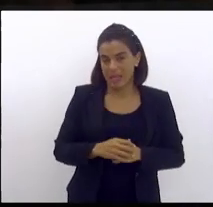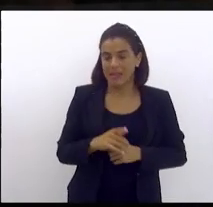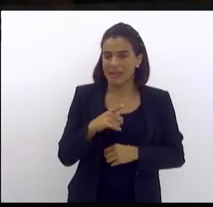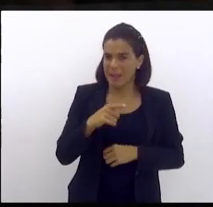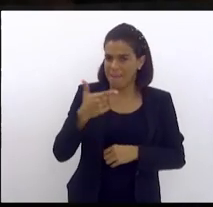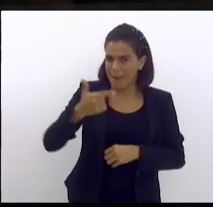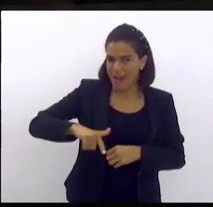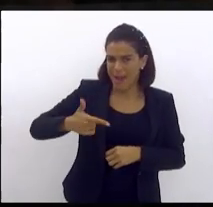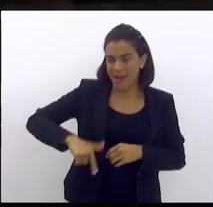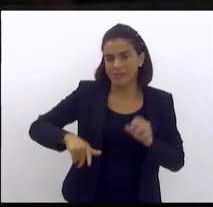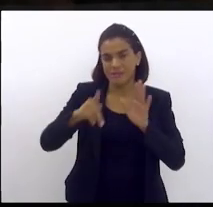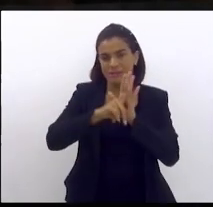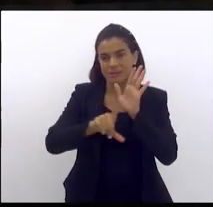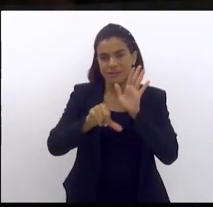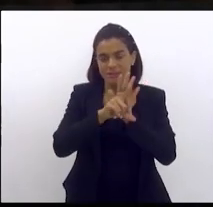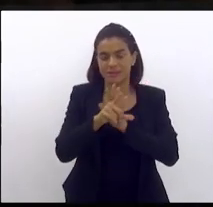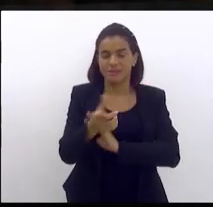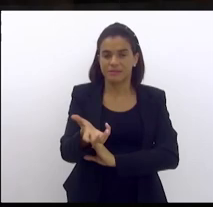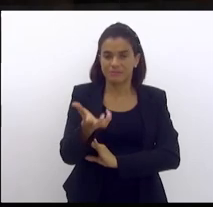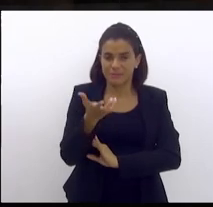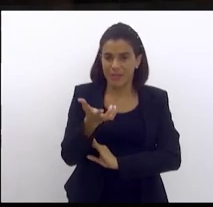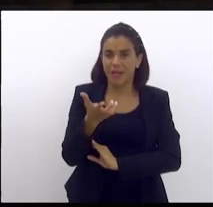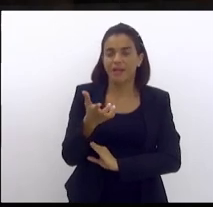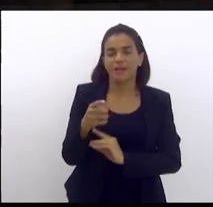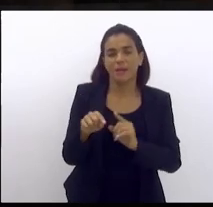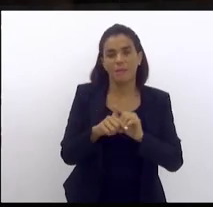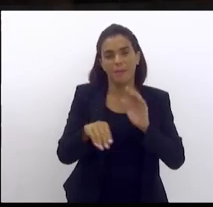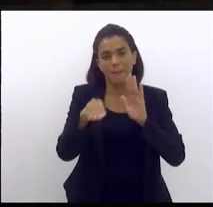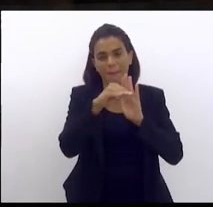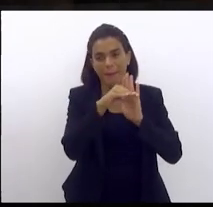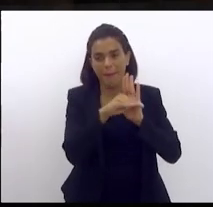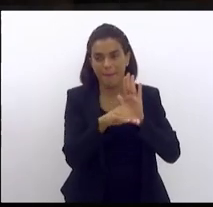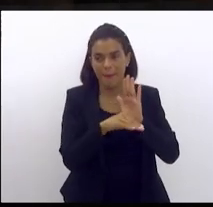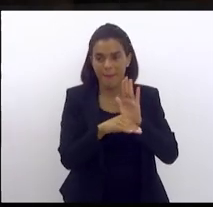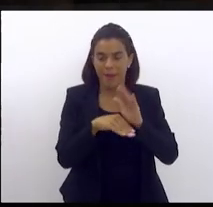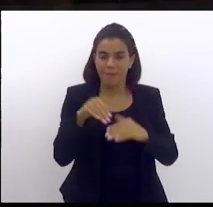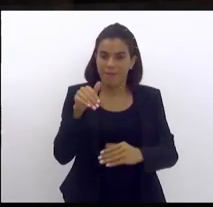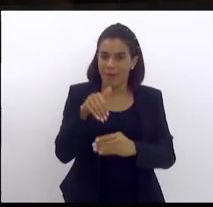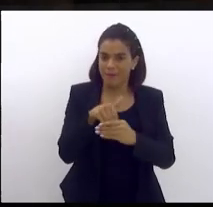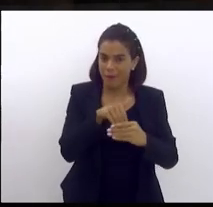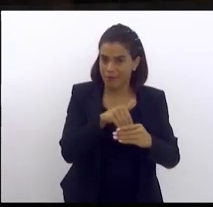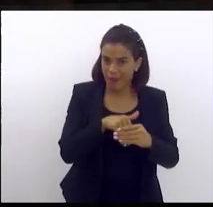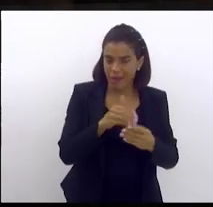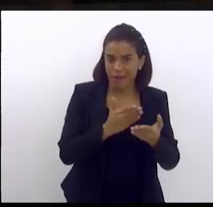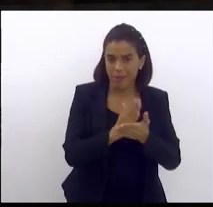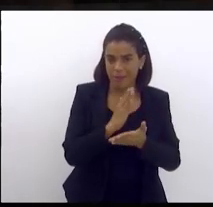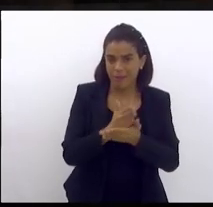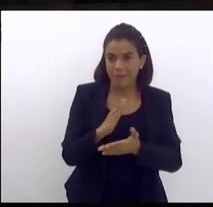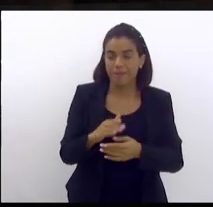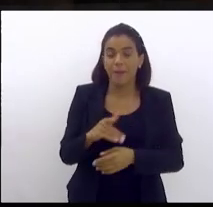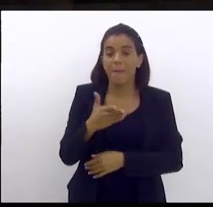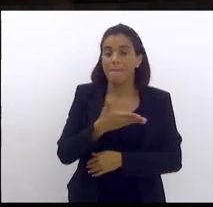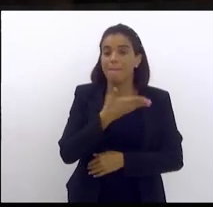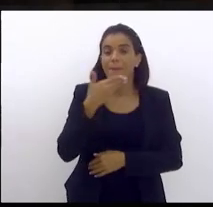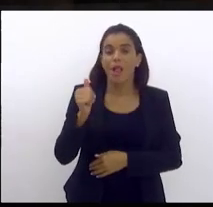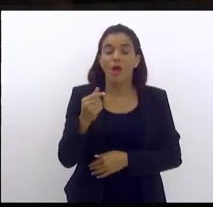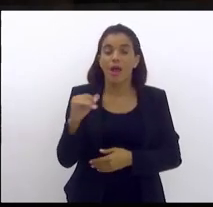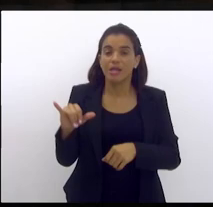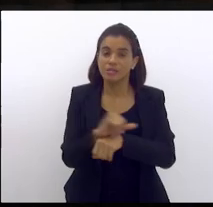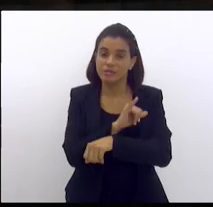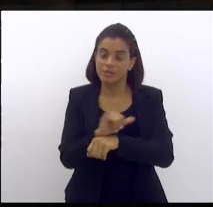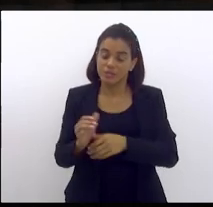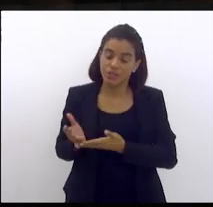projetos que também queremos que venha a pauta para melhorar a nossa receita